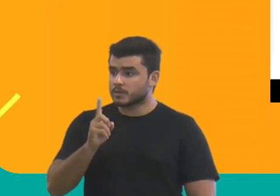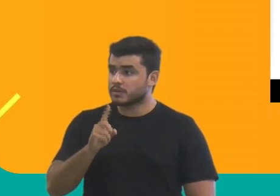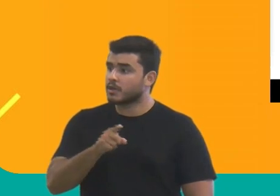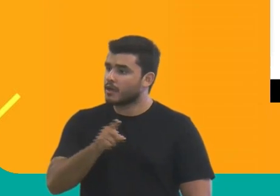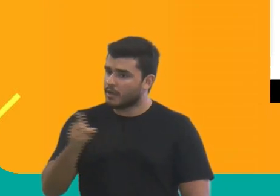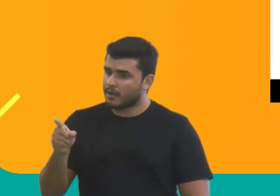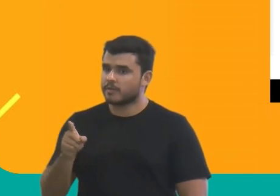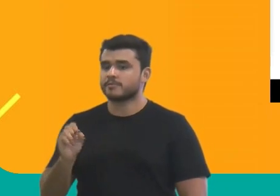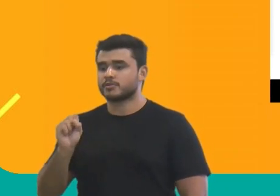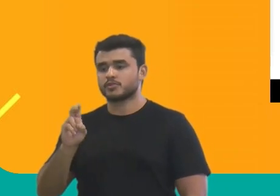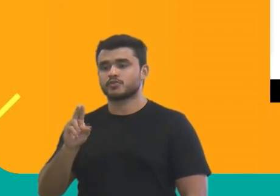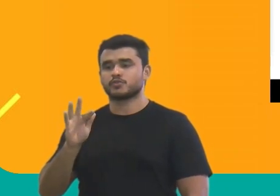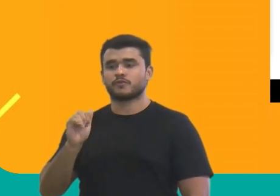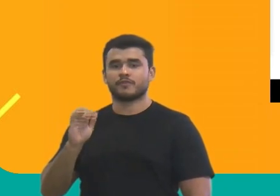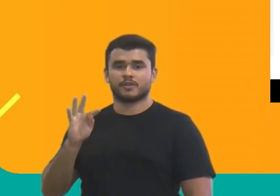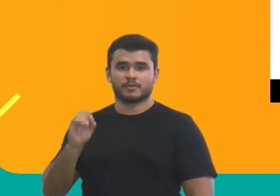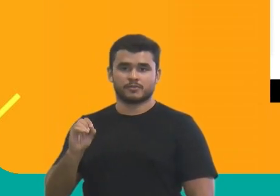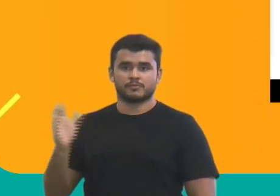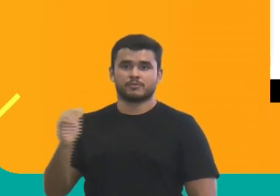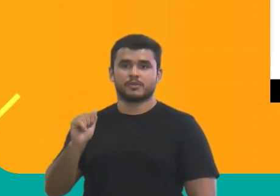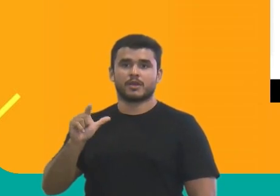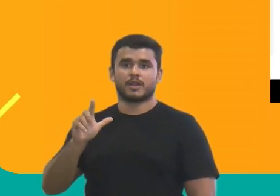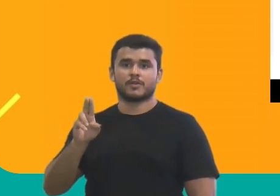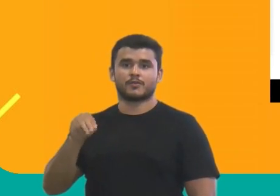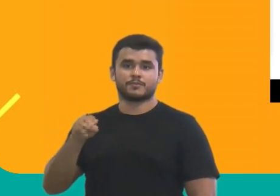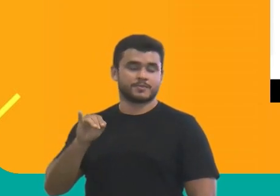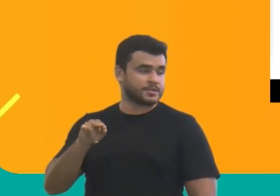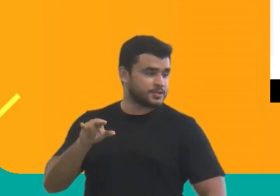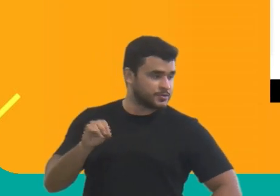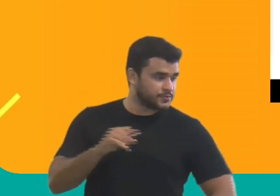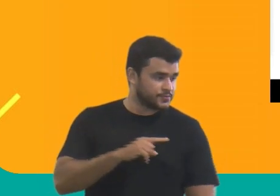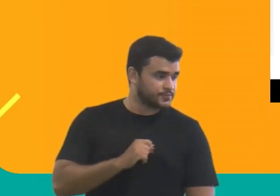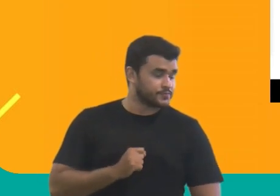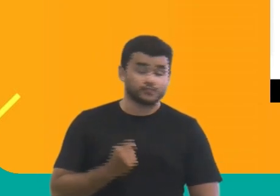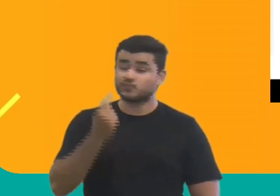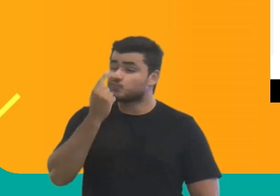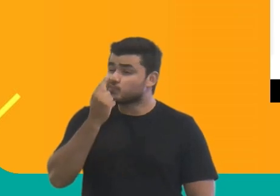hoje? Leve para frente. Tem coisa, gente, que a gente vai aprender numa questão